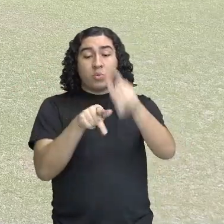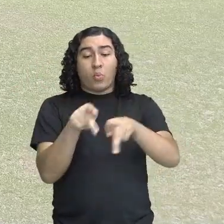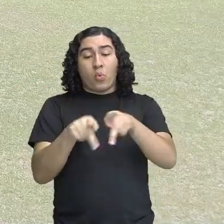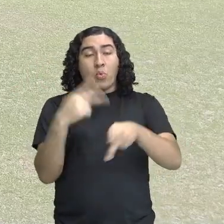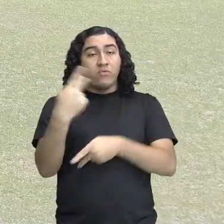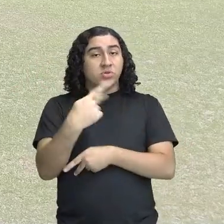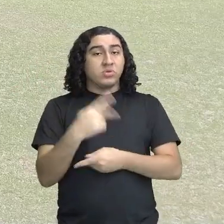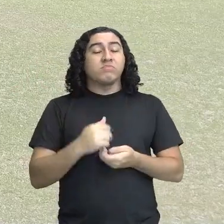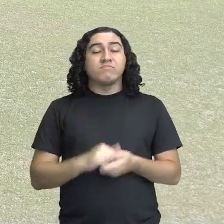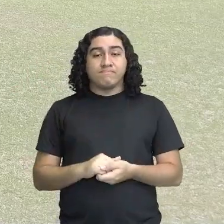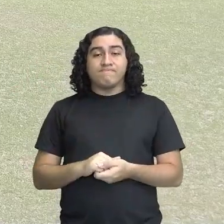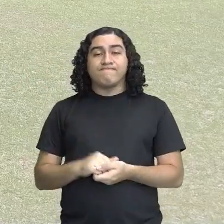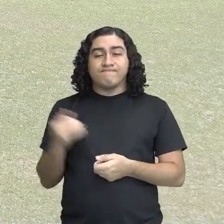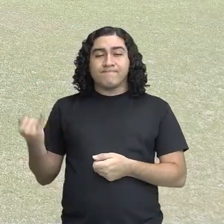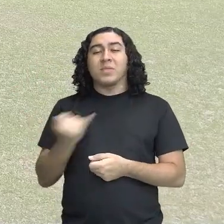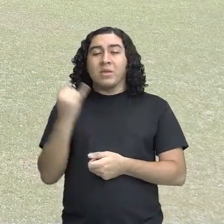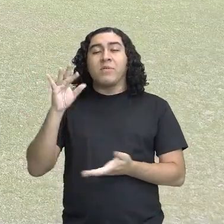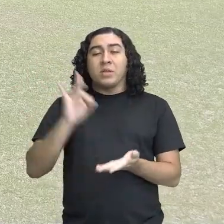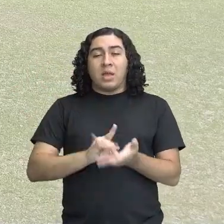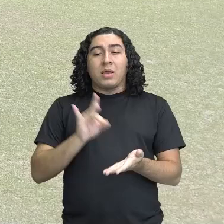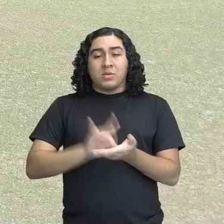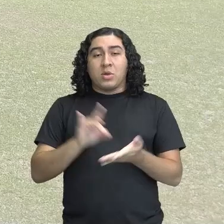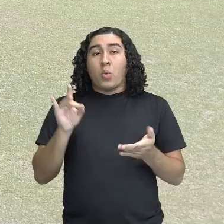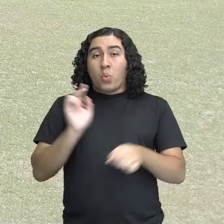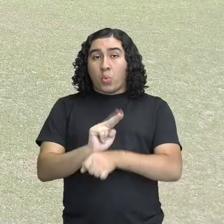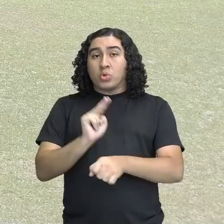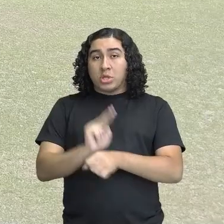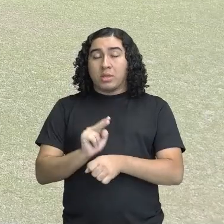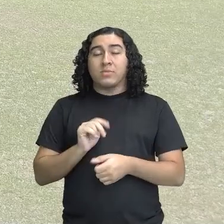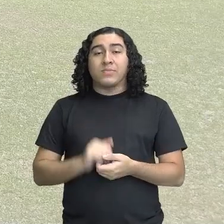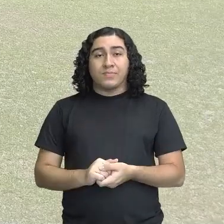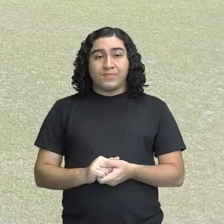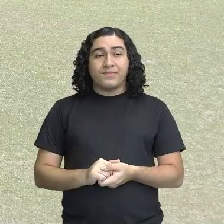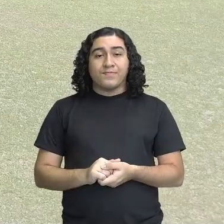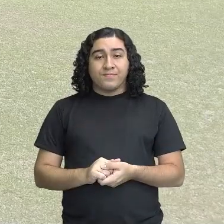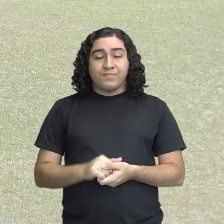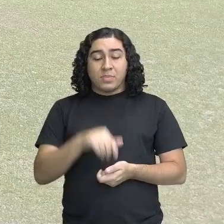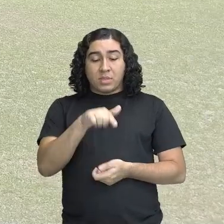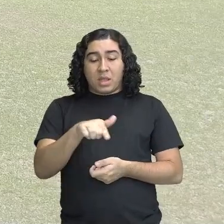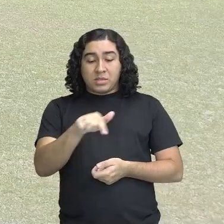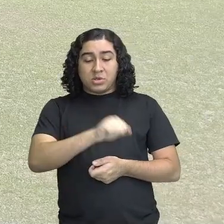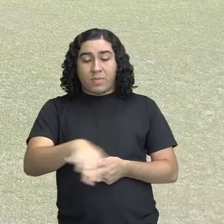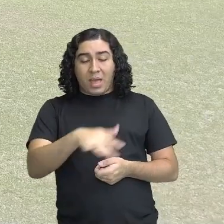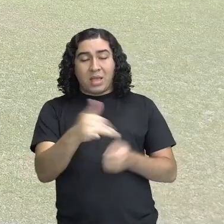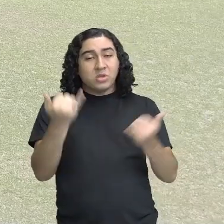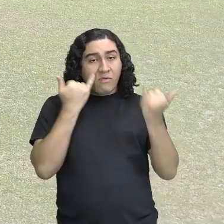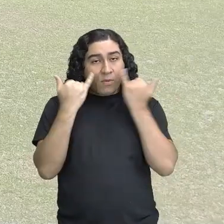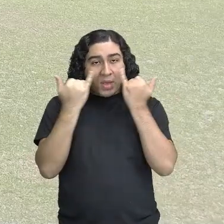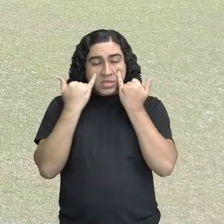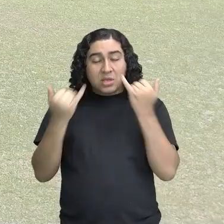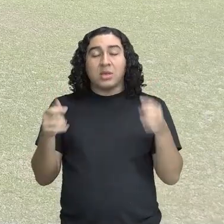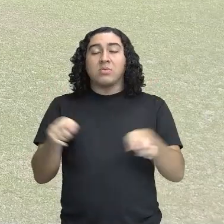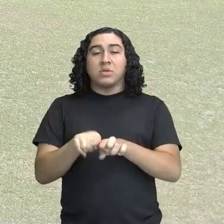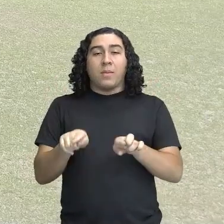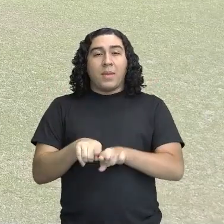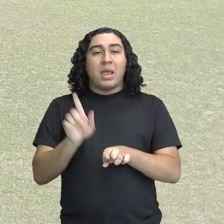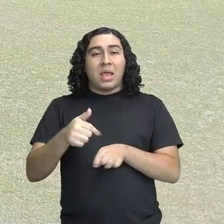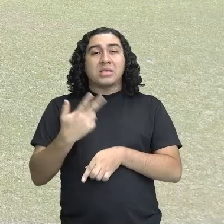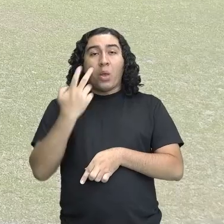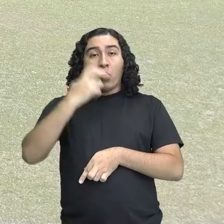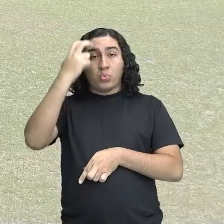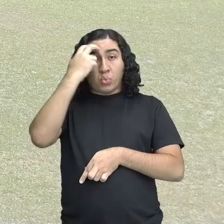Isso. Não é isso, professor? Por isso é muito importante a preservação, né, professor? Dessas informações, desses